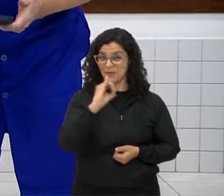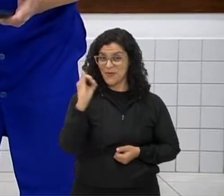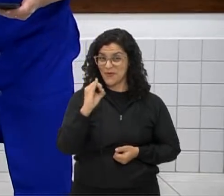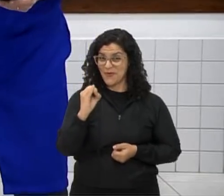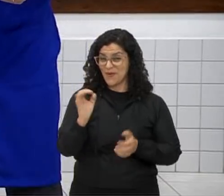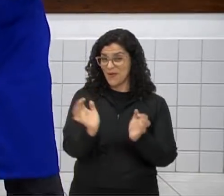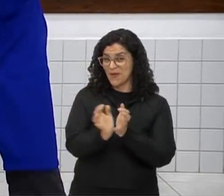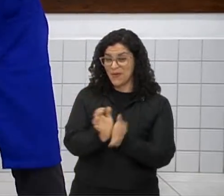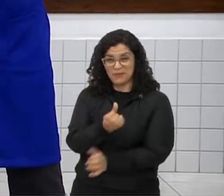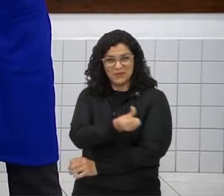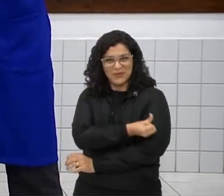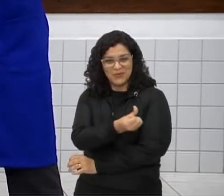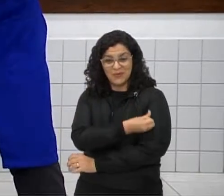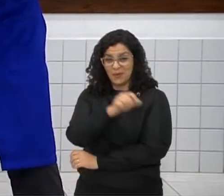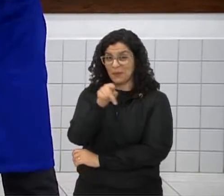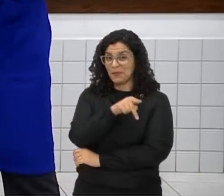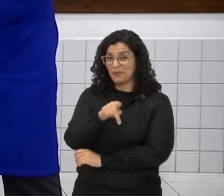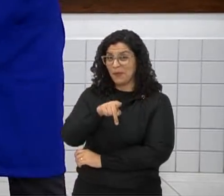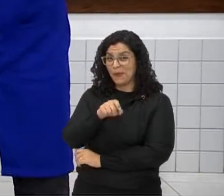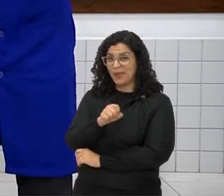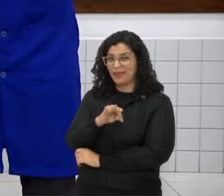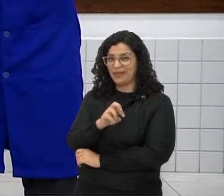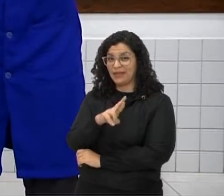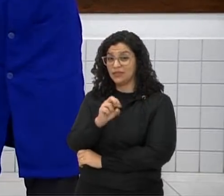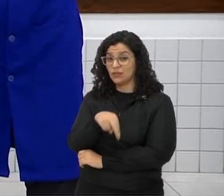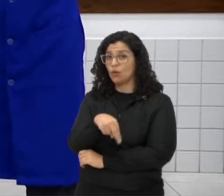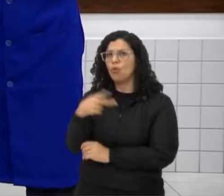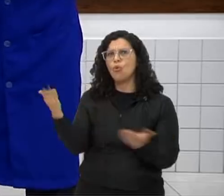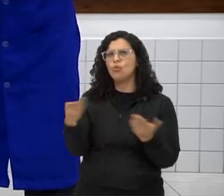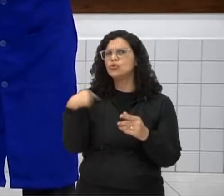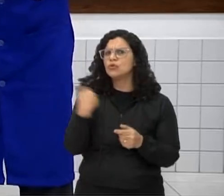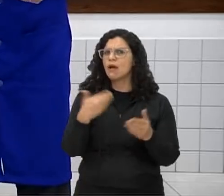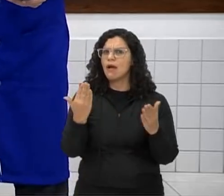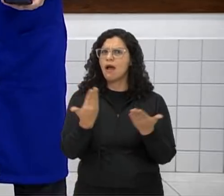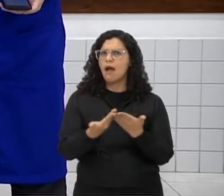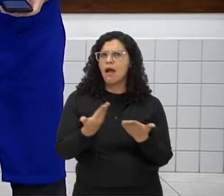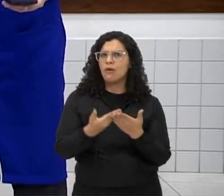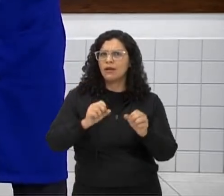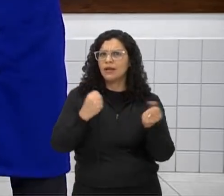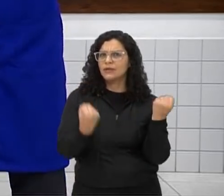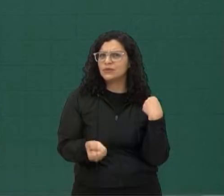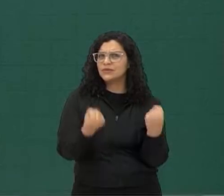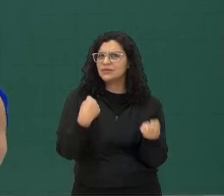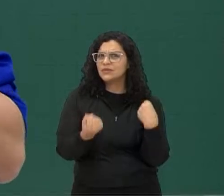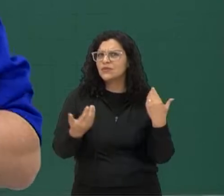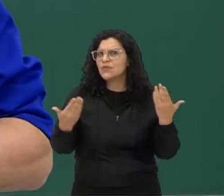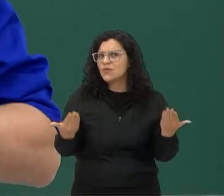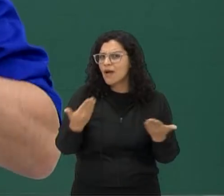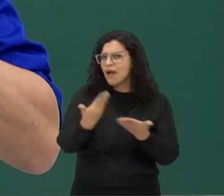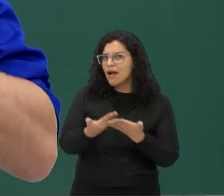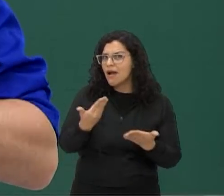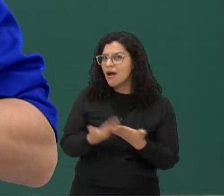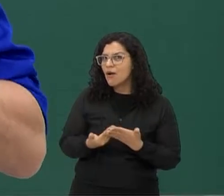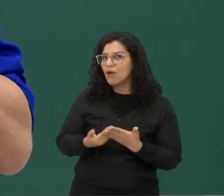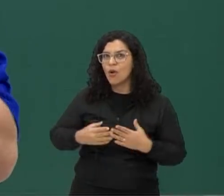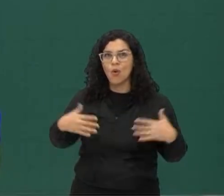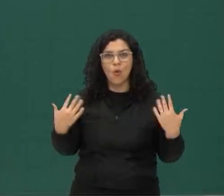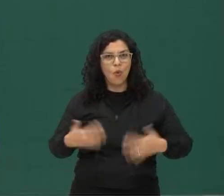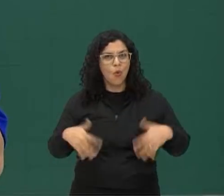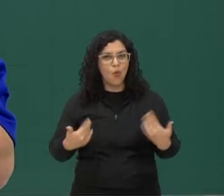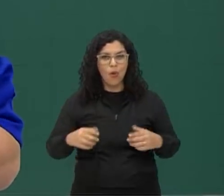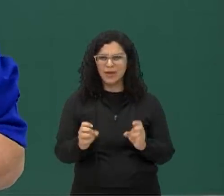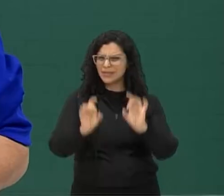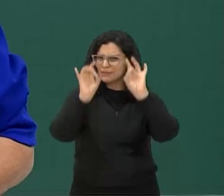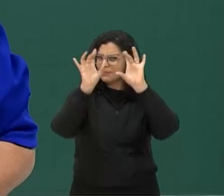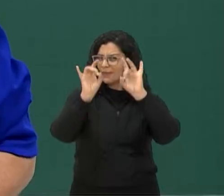Olá pessoal do sexto ano, aqui é o professor Peterson e hoje nós temos aula de Educação Física. Uma aula